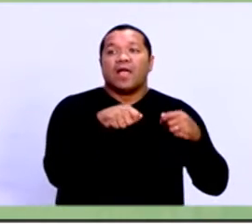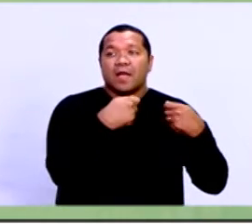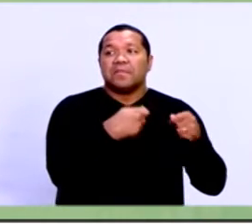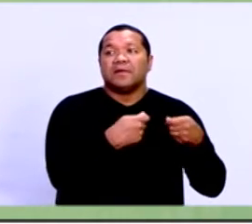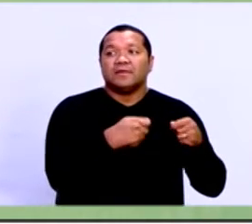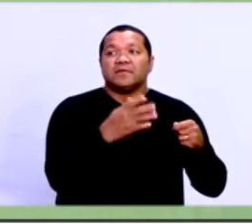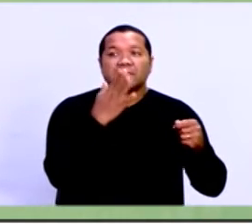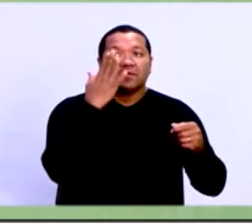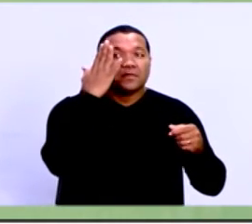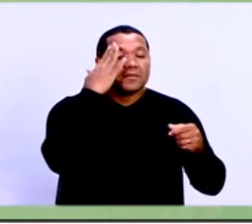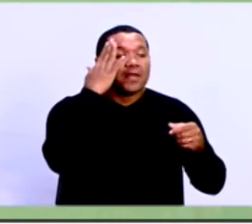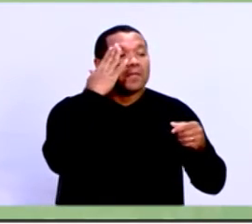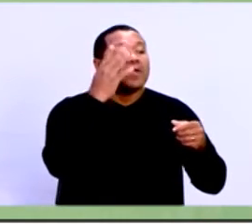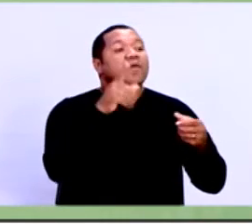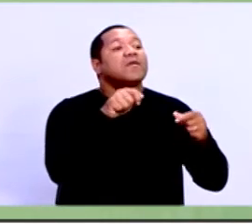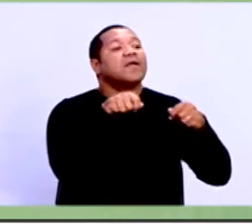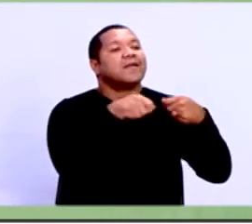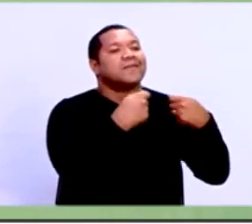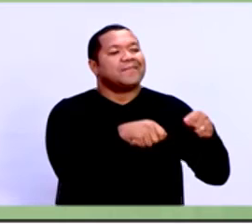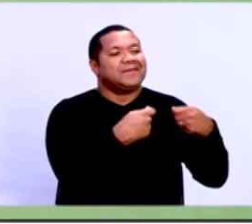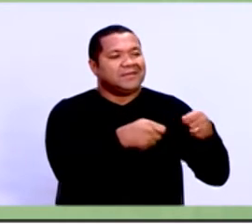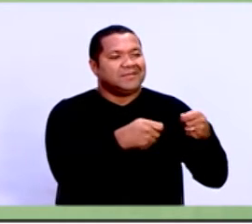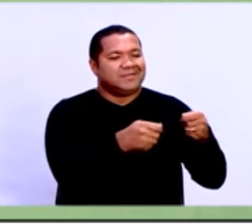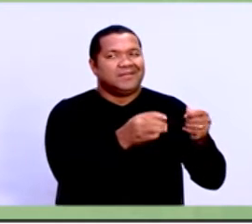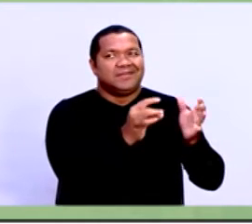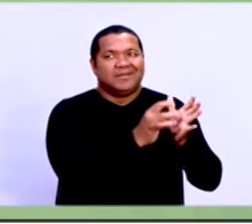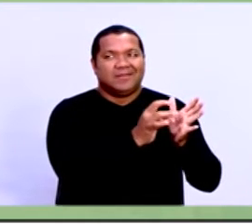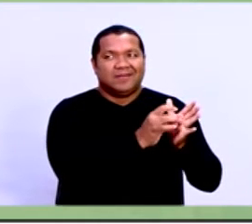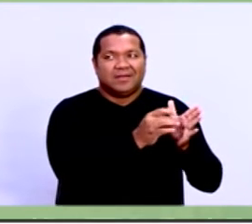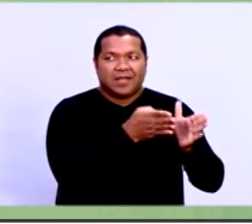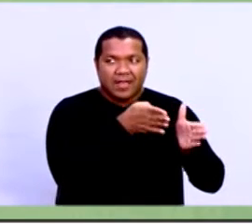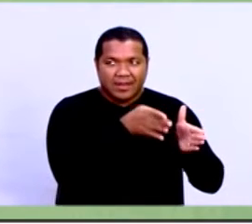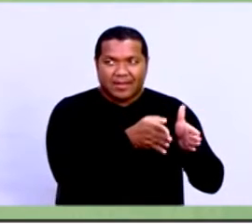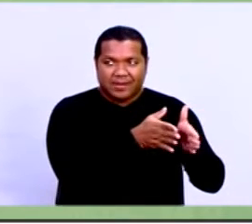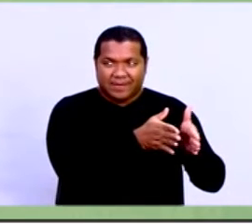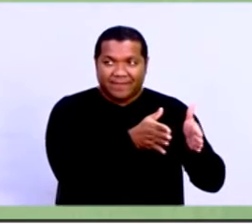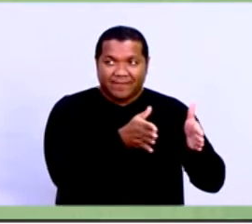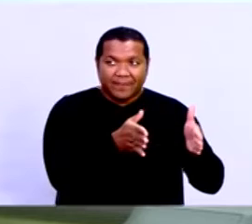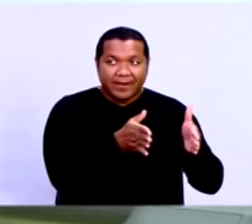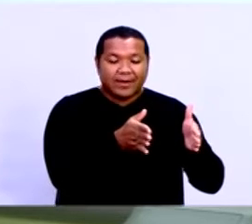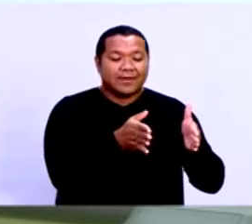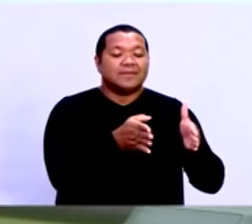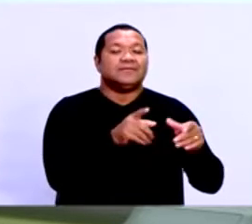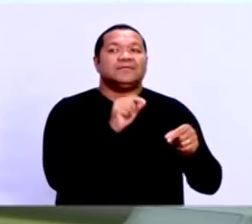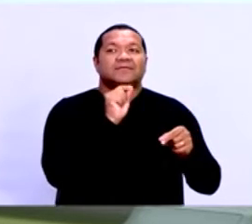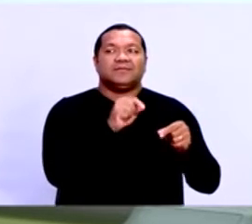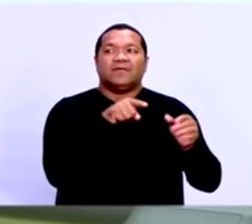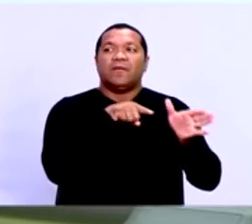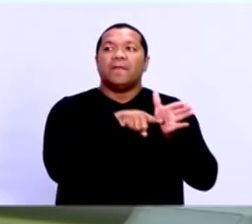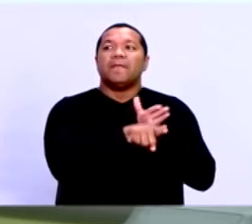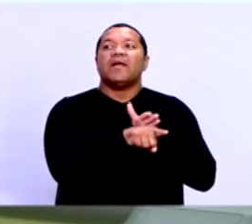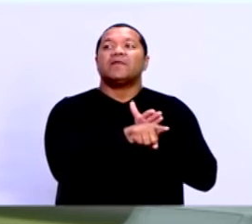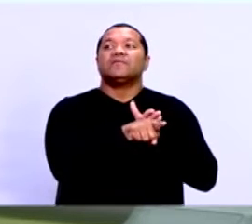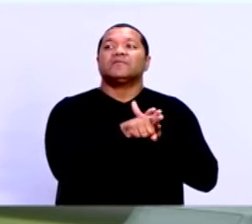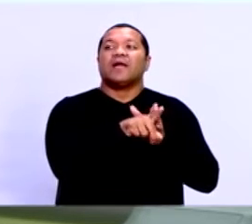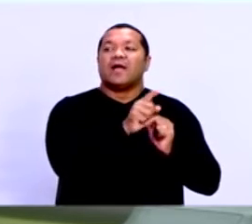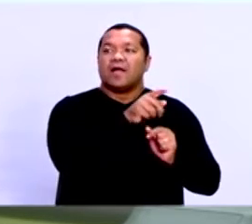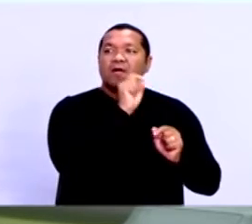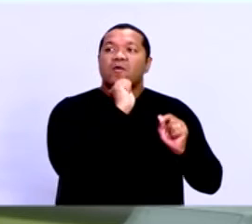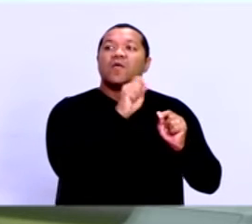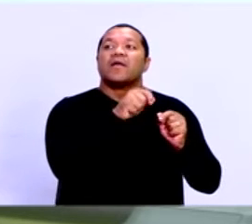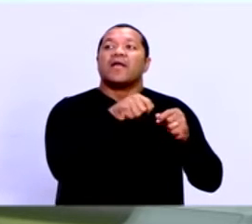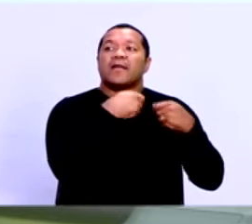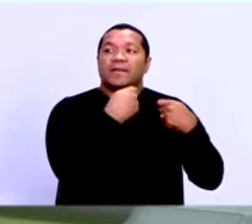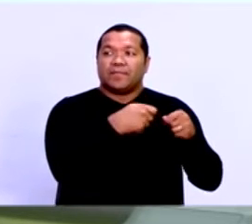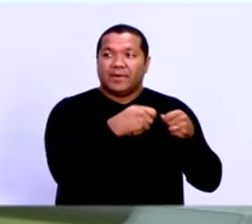dos requisitos é nessa fase que eu vou perguntar ao meu cliente quais